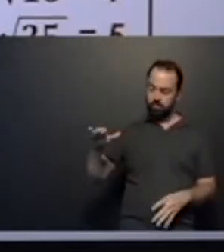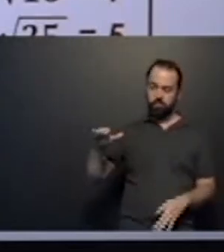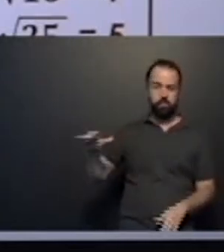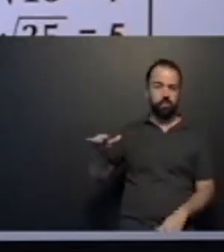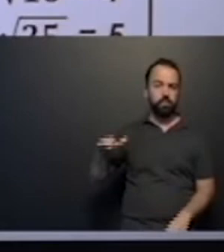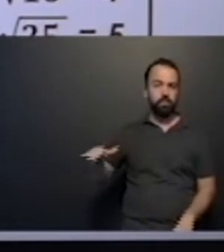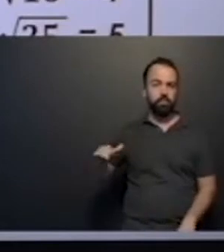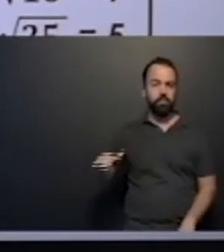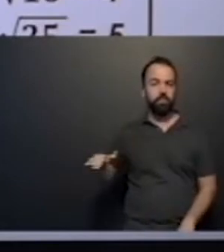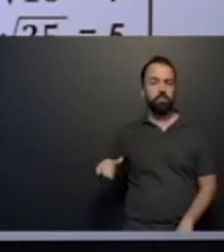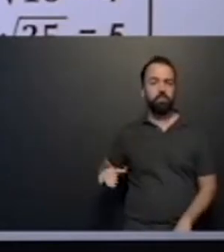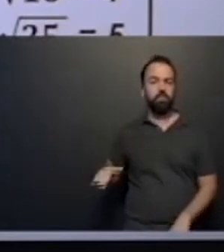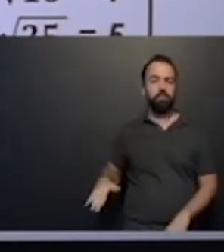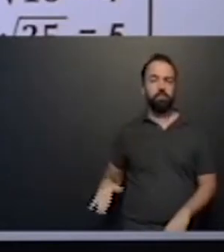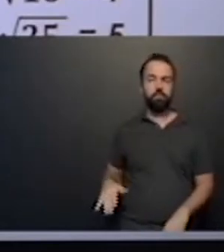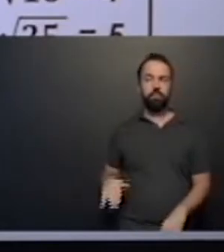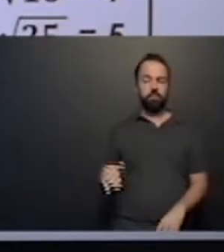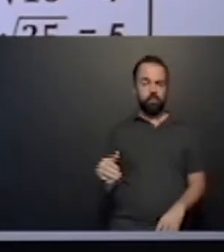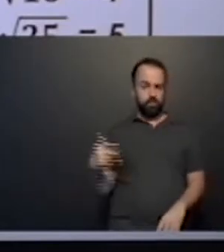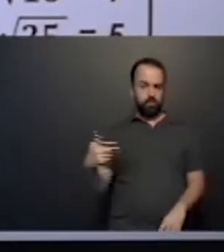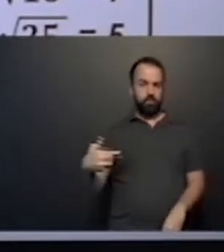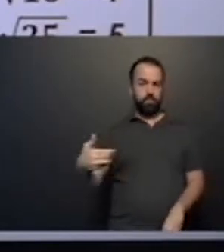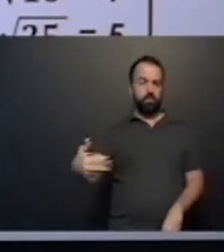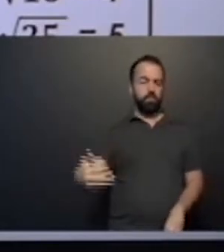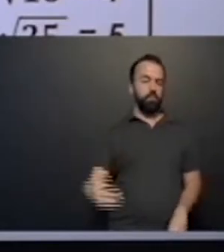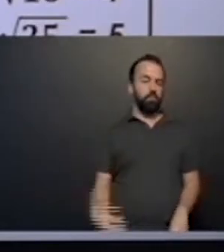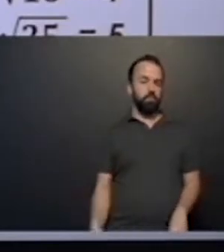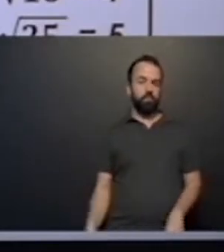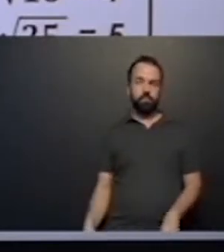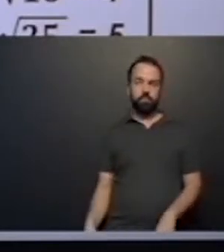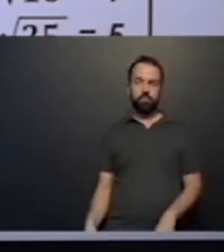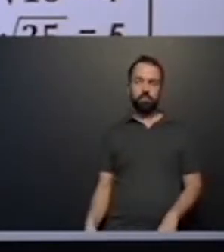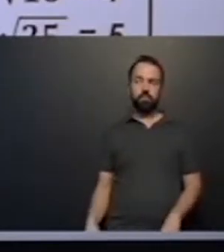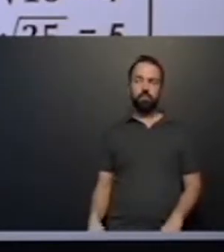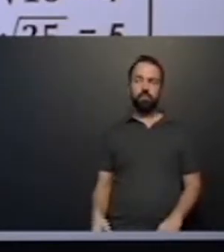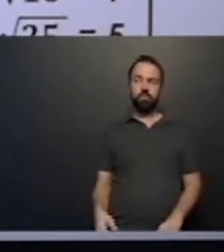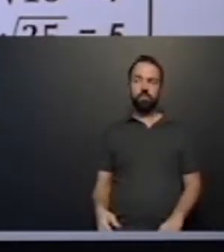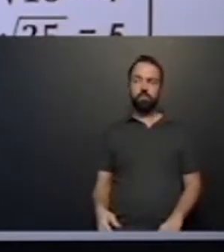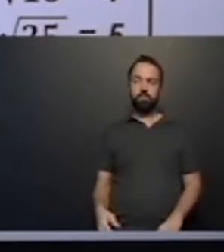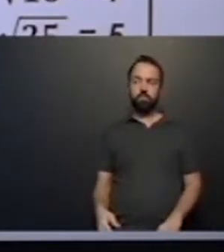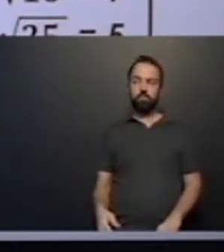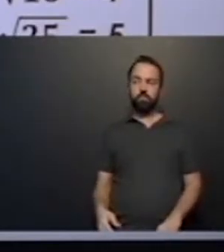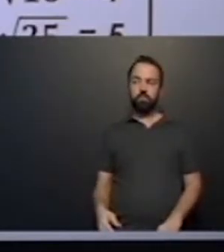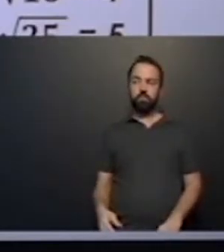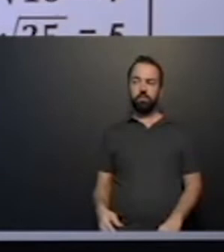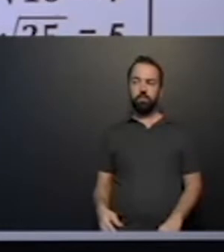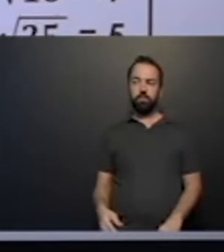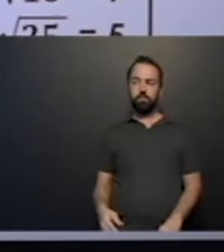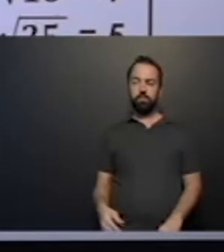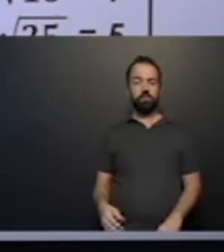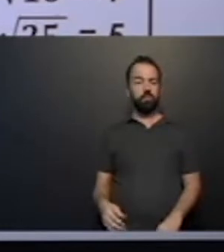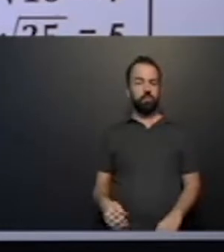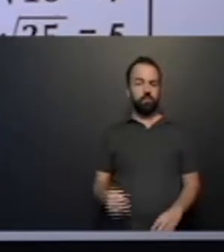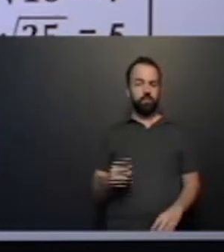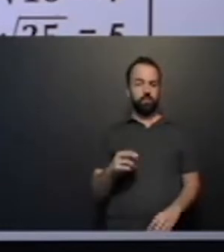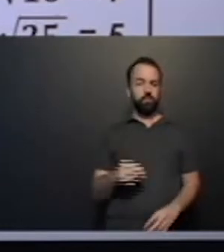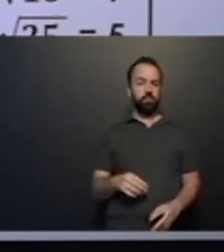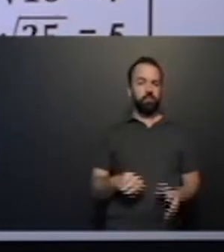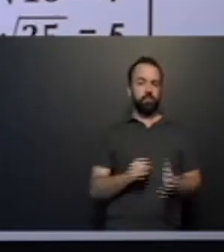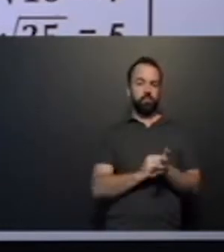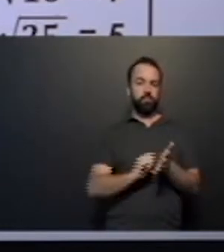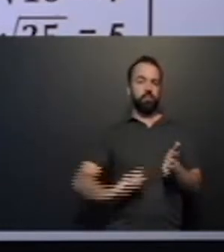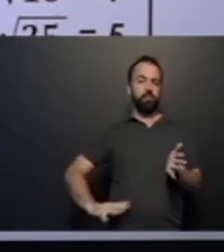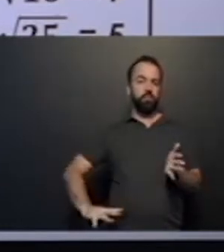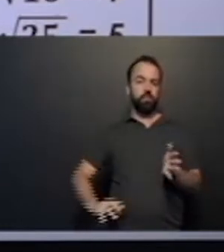quadrada de 100 que 10 e assim por diante é mais uma questão